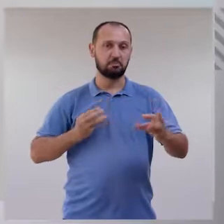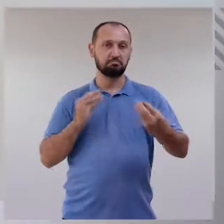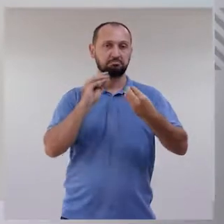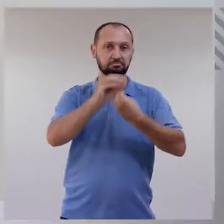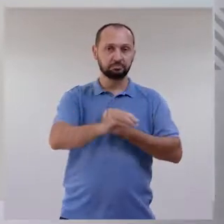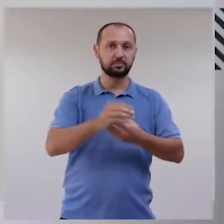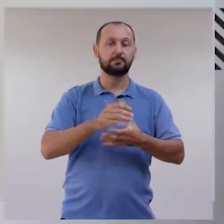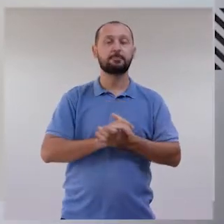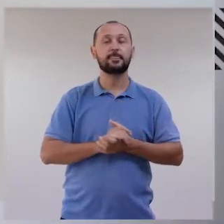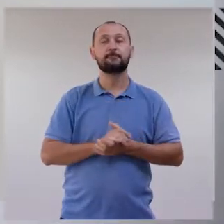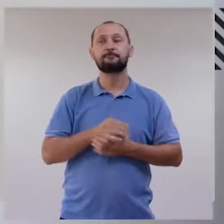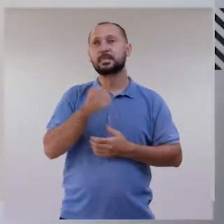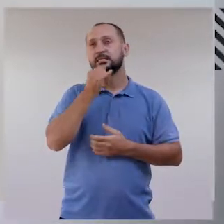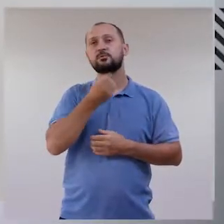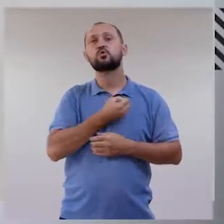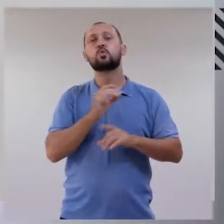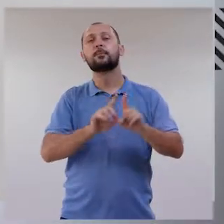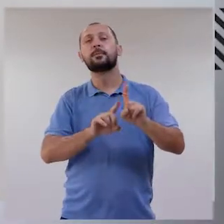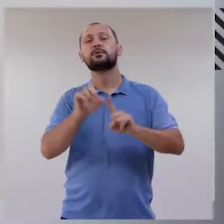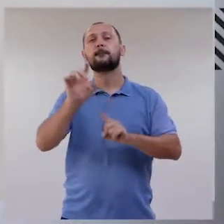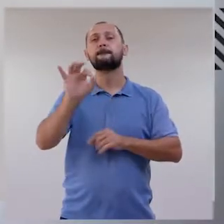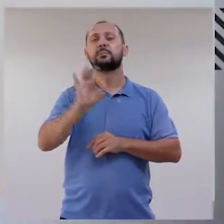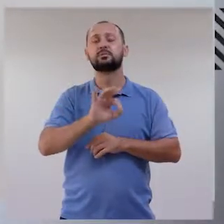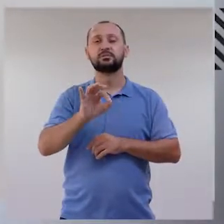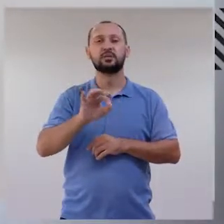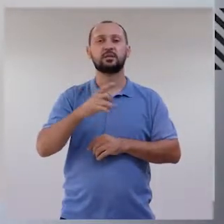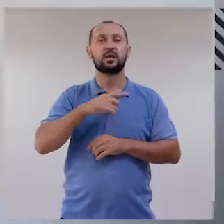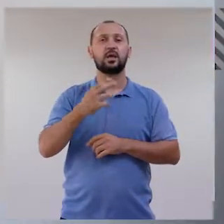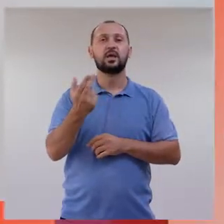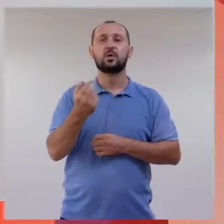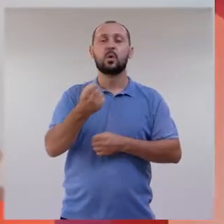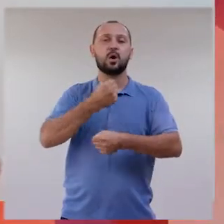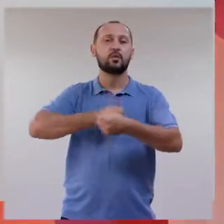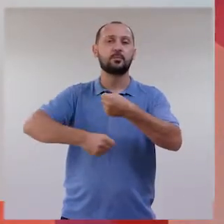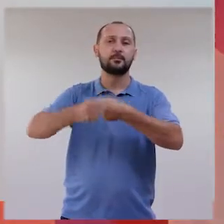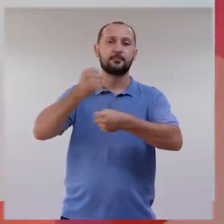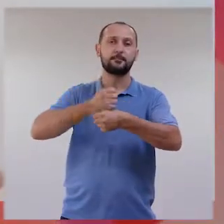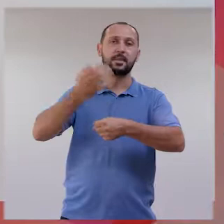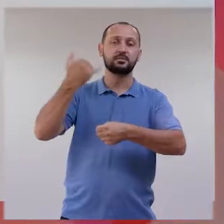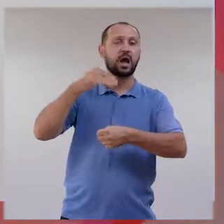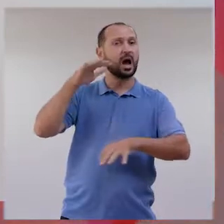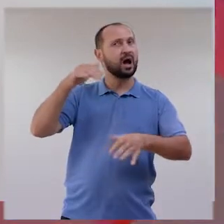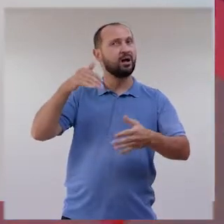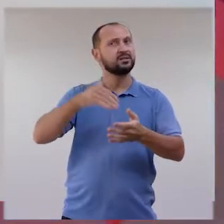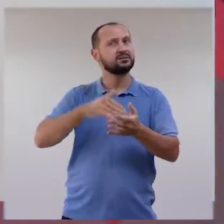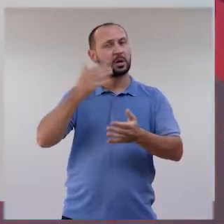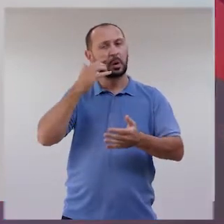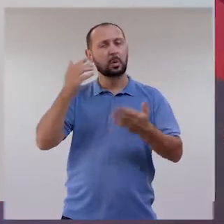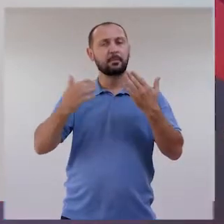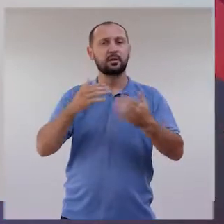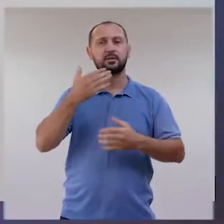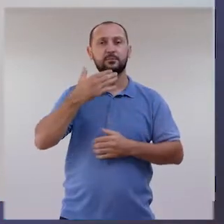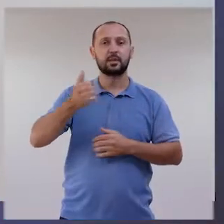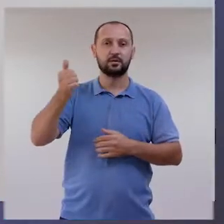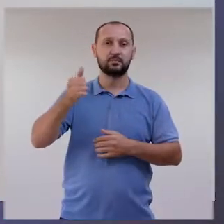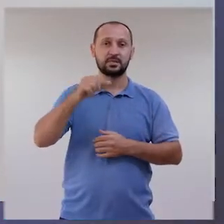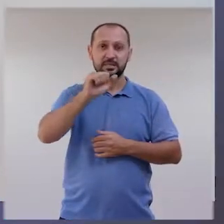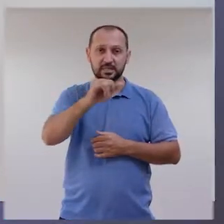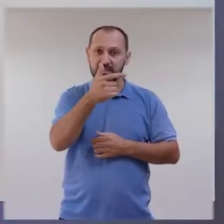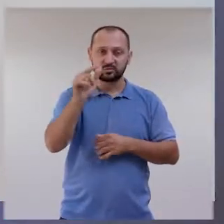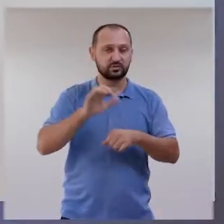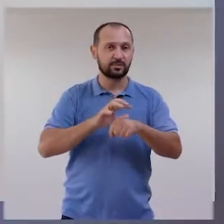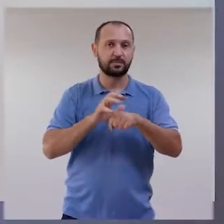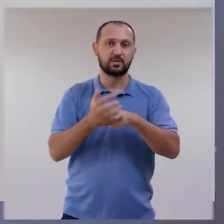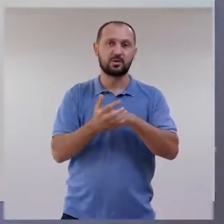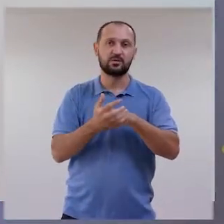em números, nós temos, vamos dizer assim, estamos igual ao ano passado, até um pouquinho melhor. Mas eu creio que se